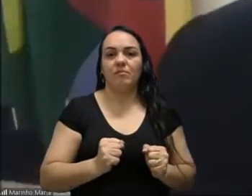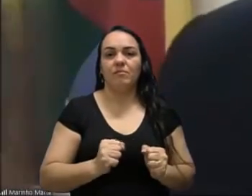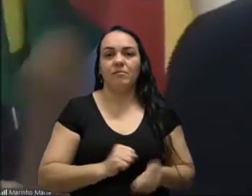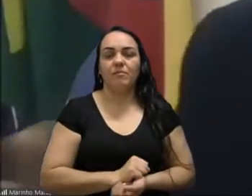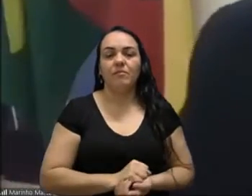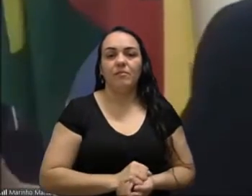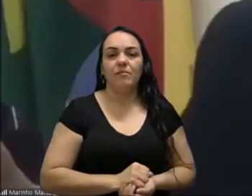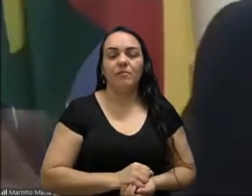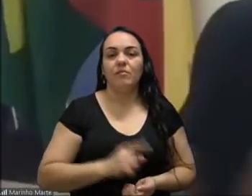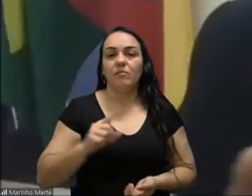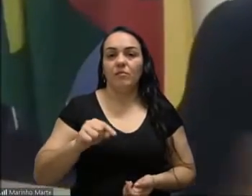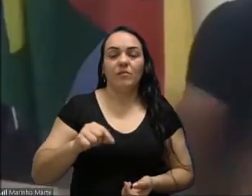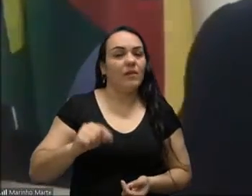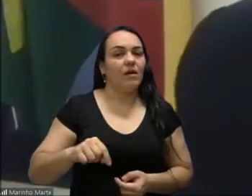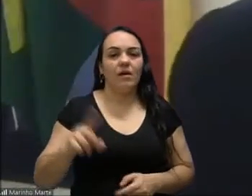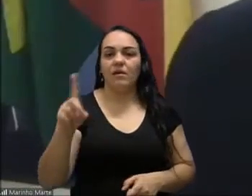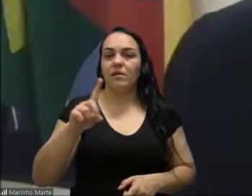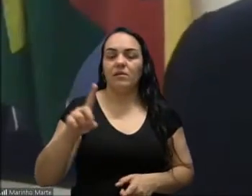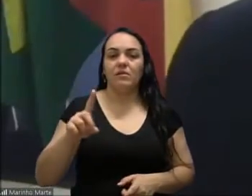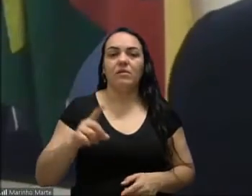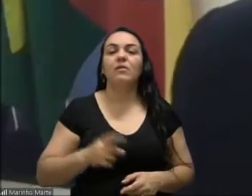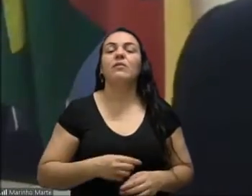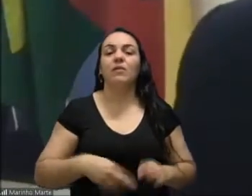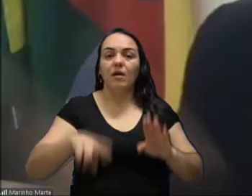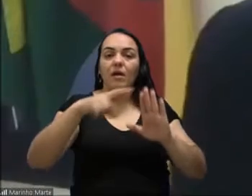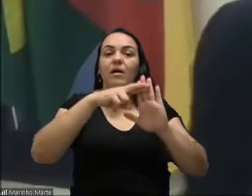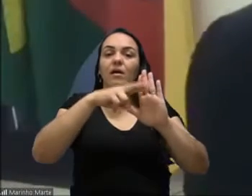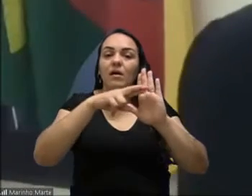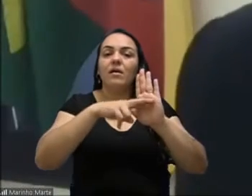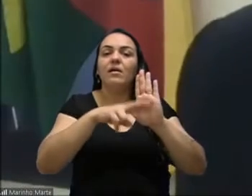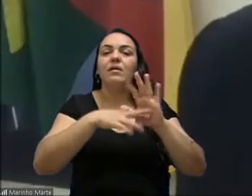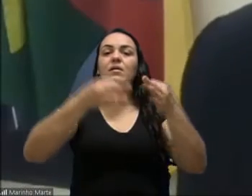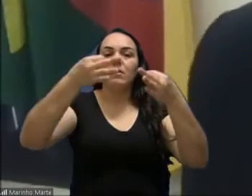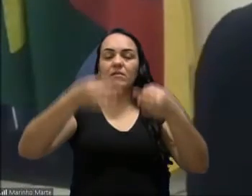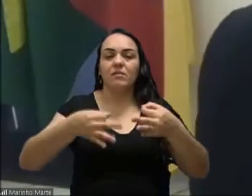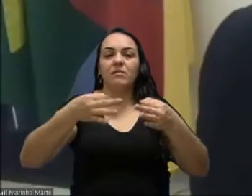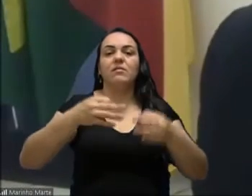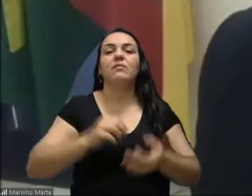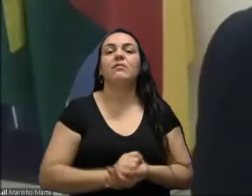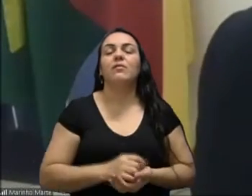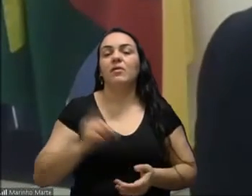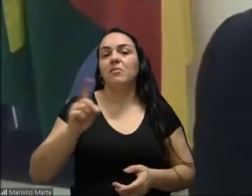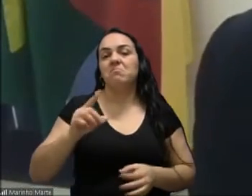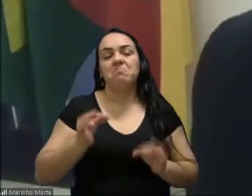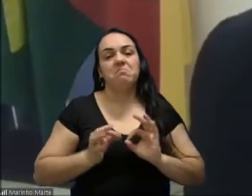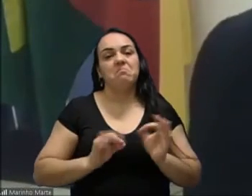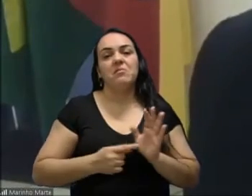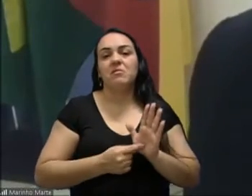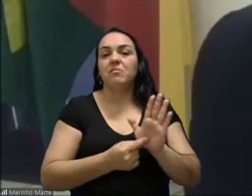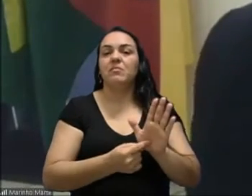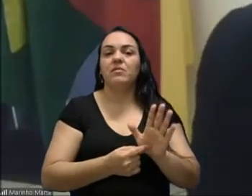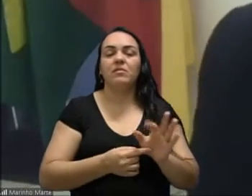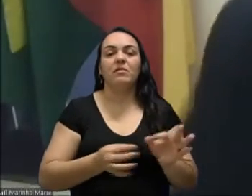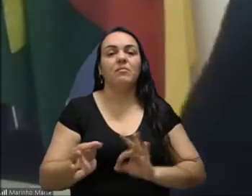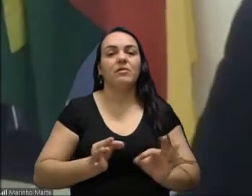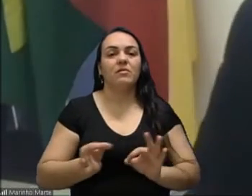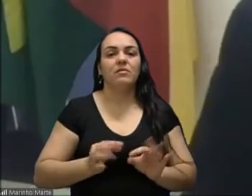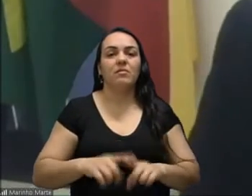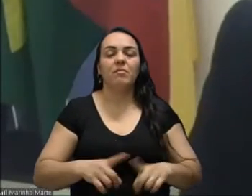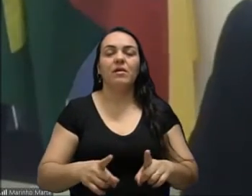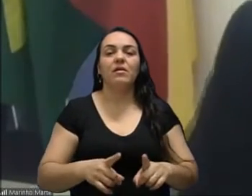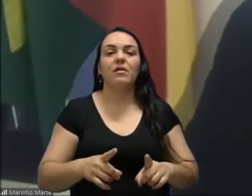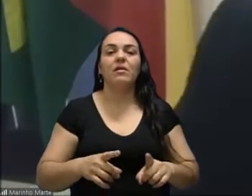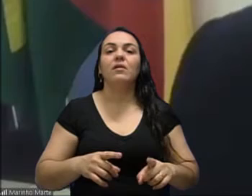não é que aqui é assim a regra é essa de repente você não pode apresentar um projeto mas vem um projeto do